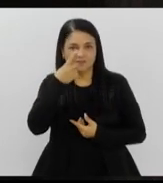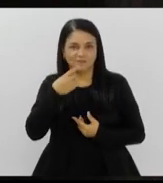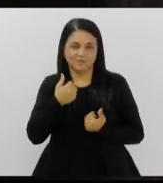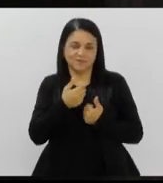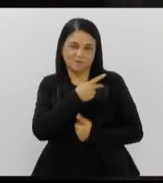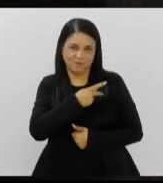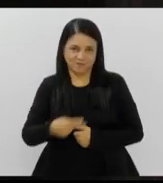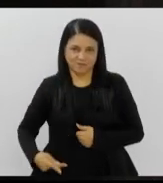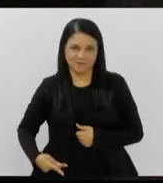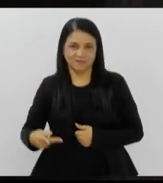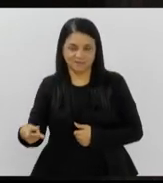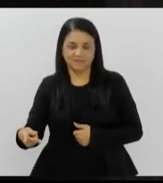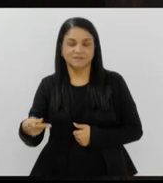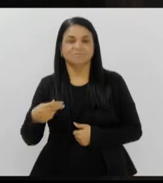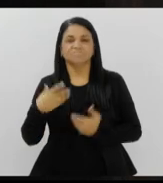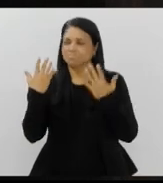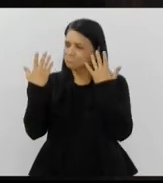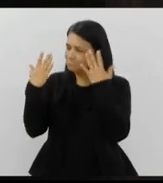Tia Ju pela